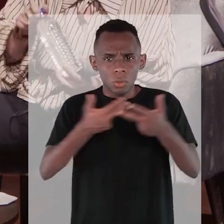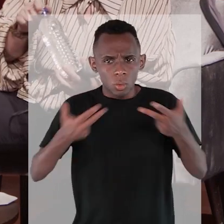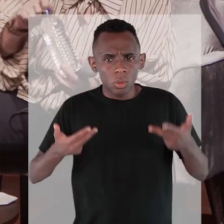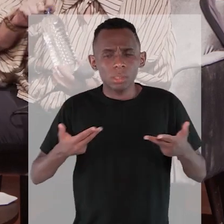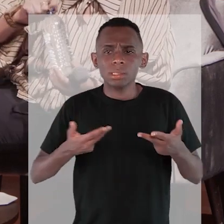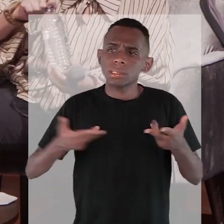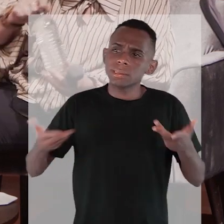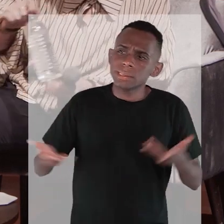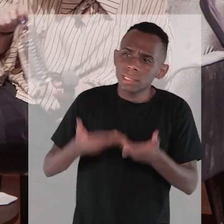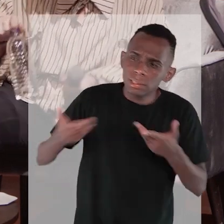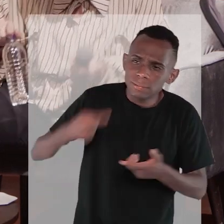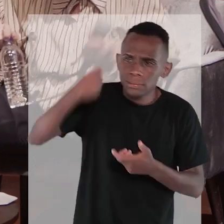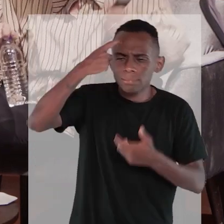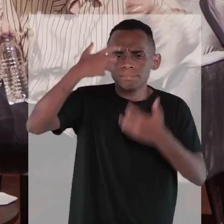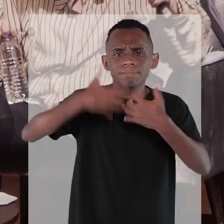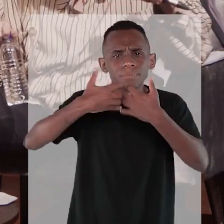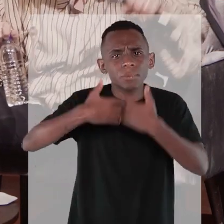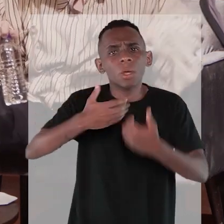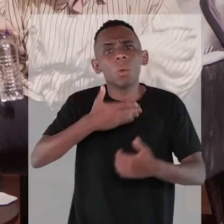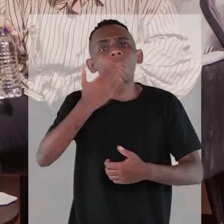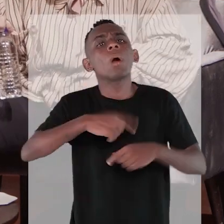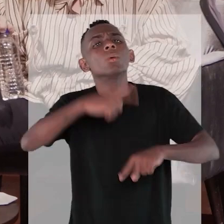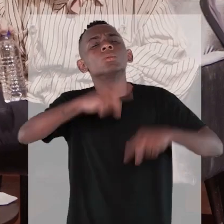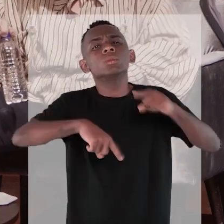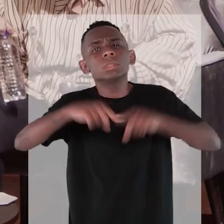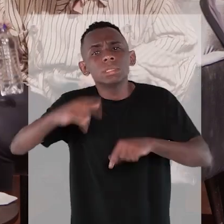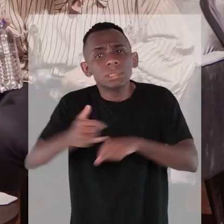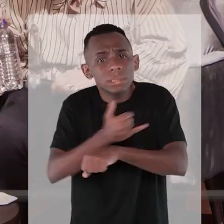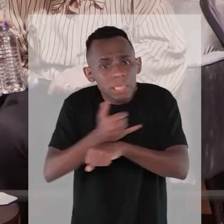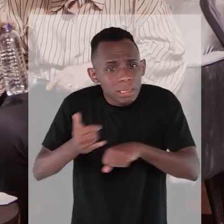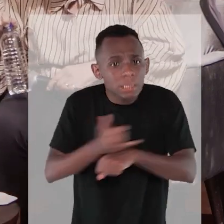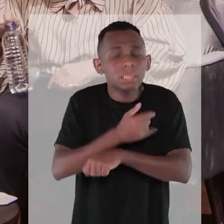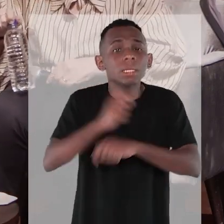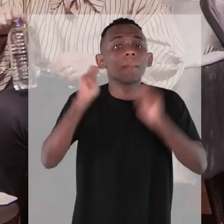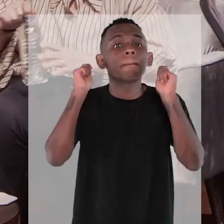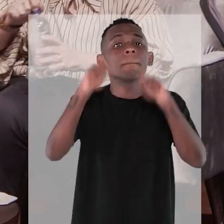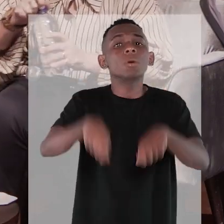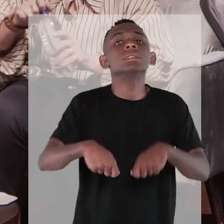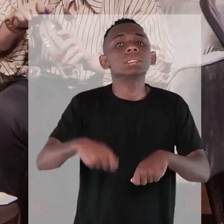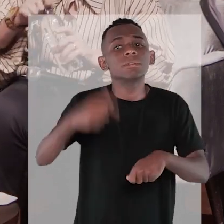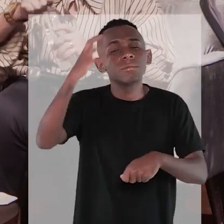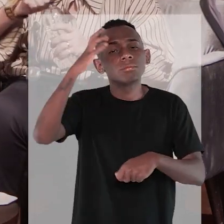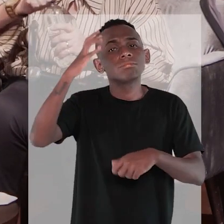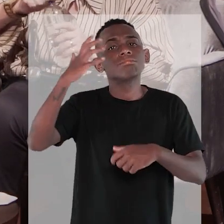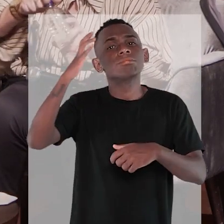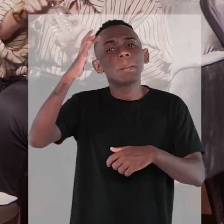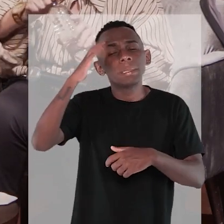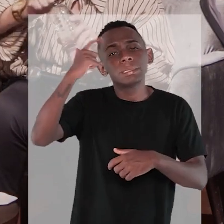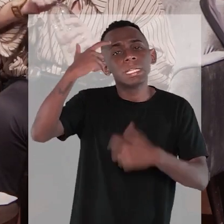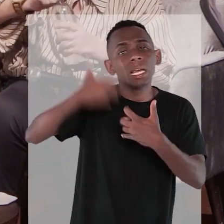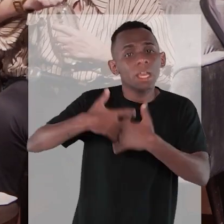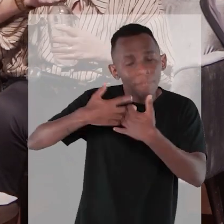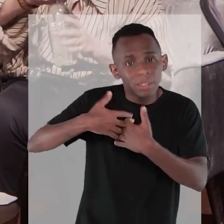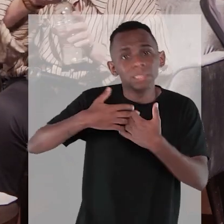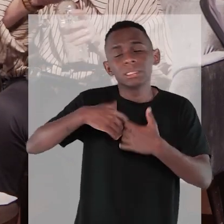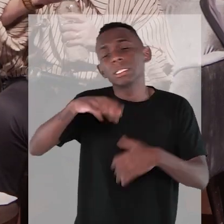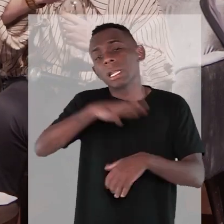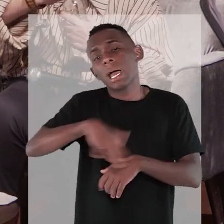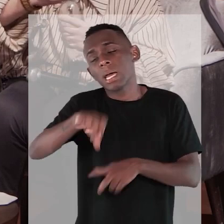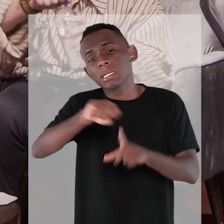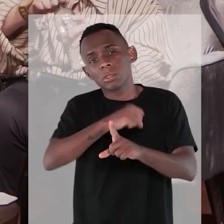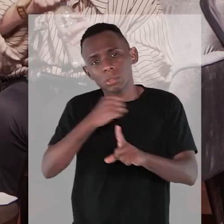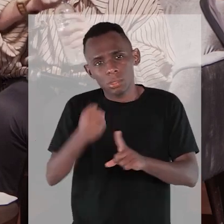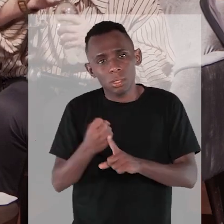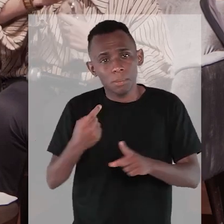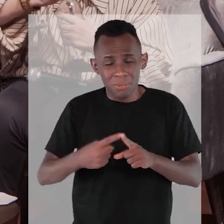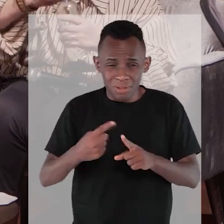são os mecanismos que tornam possível ações dessa natureza, né? E eu acho que, né, filósofos